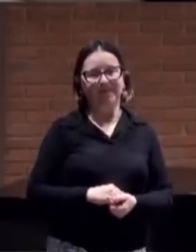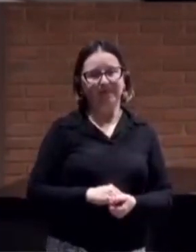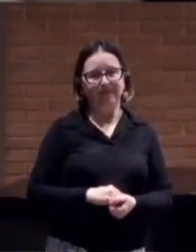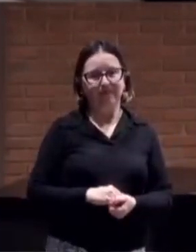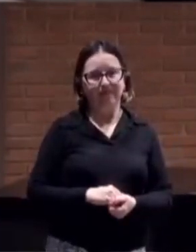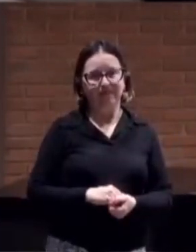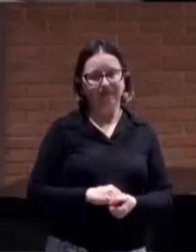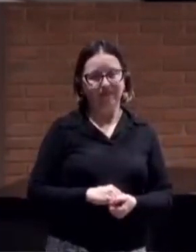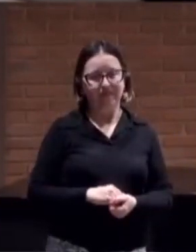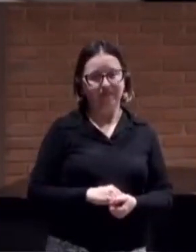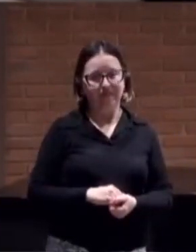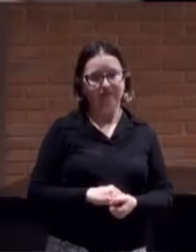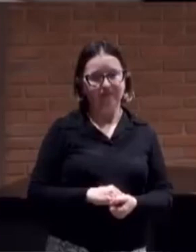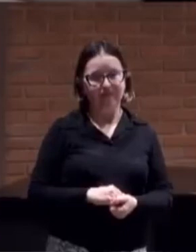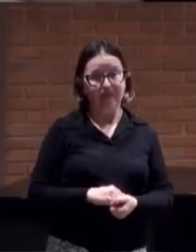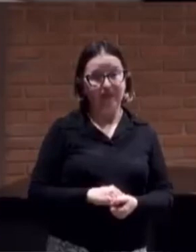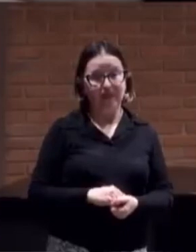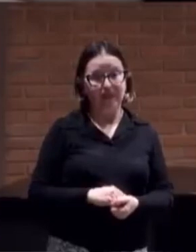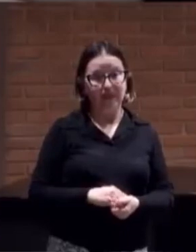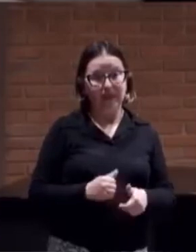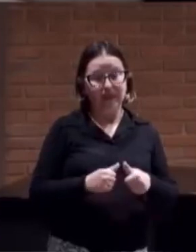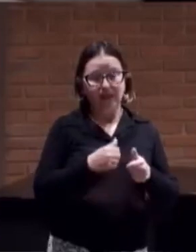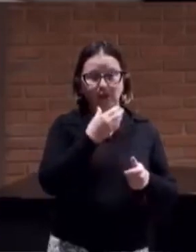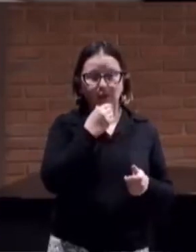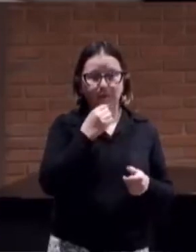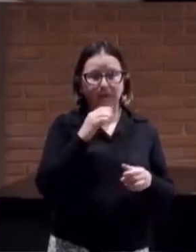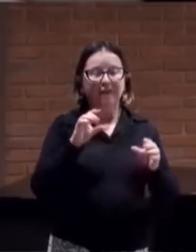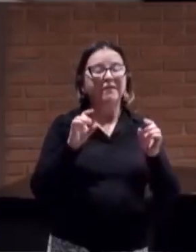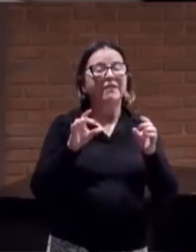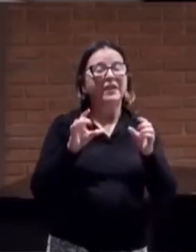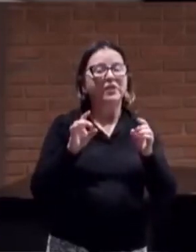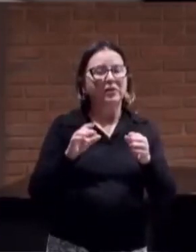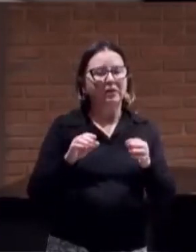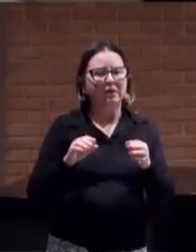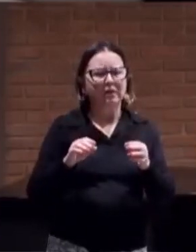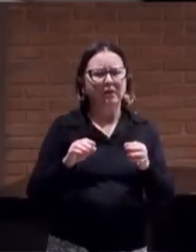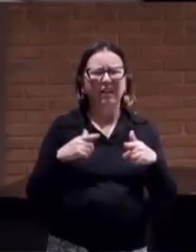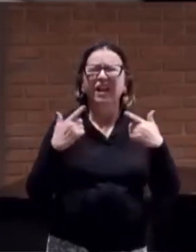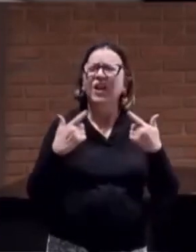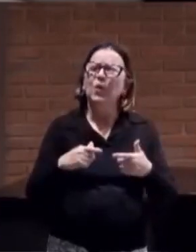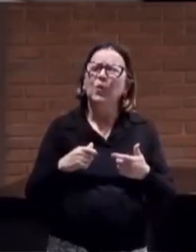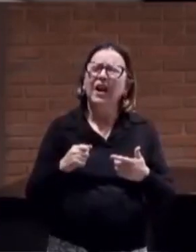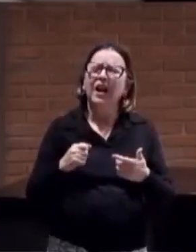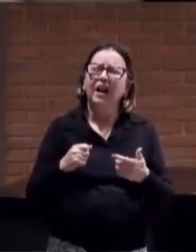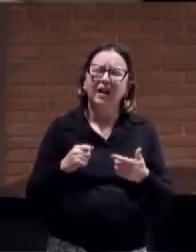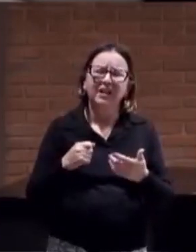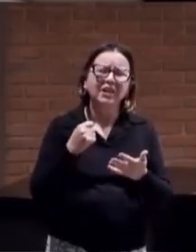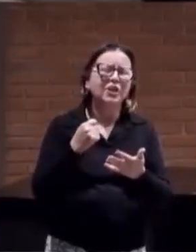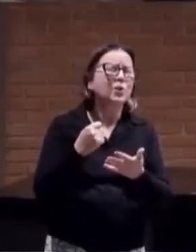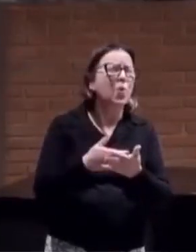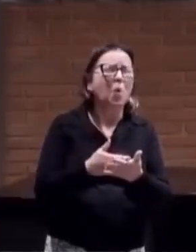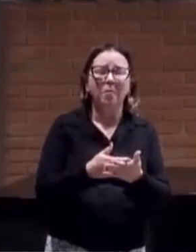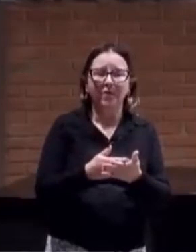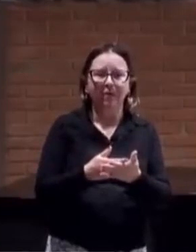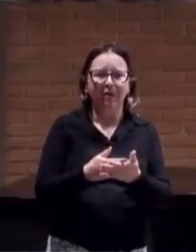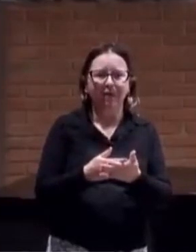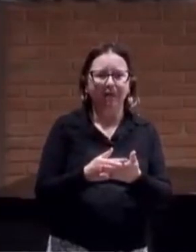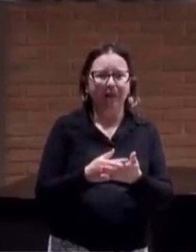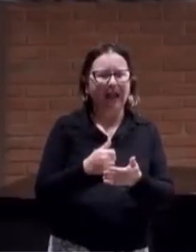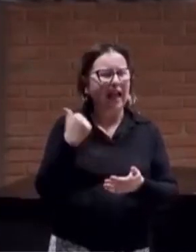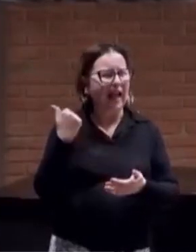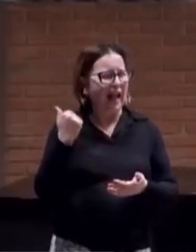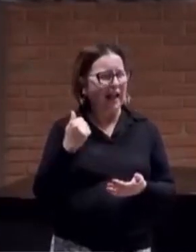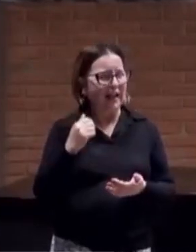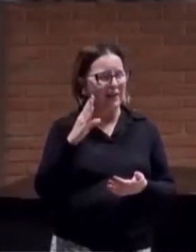E ele vendia. Aonde você comprou esta madeira? Lá no Barzilai. E